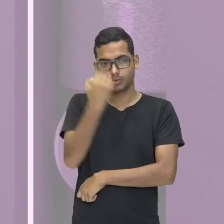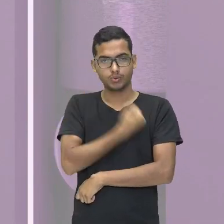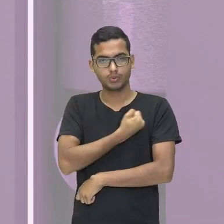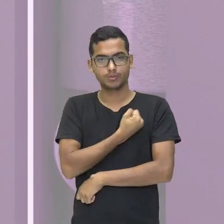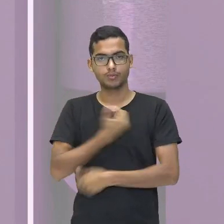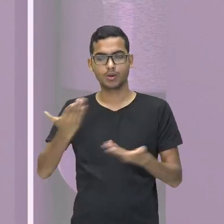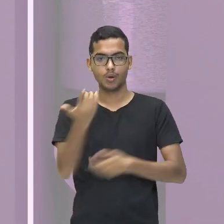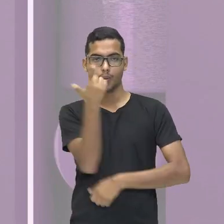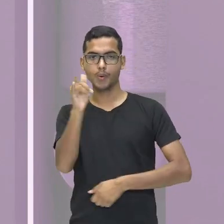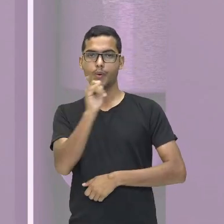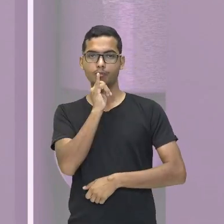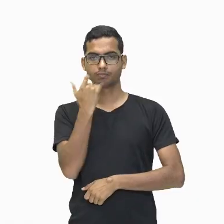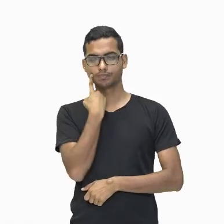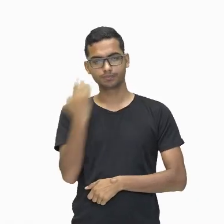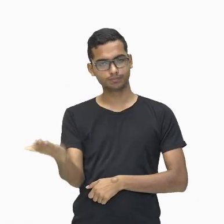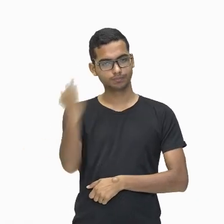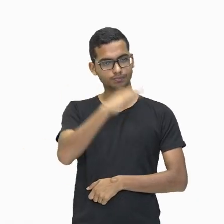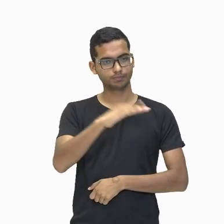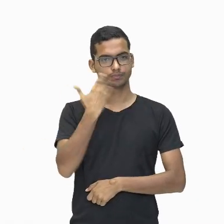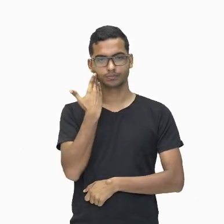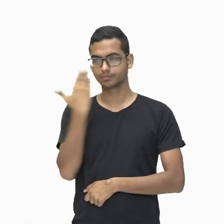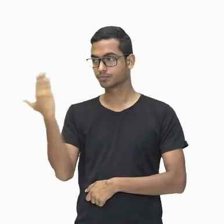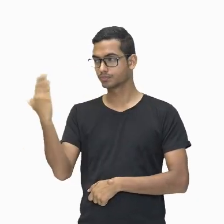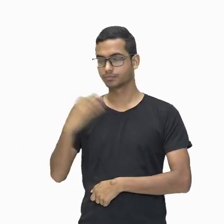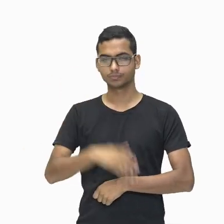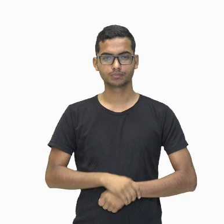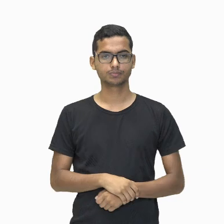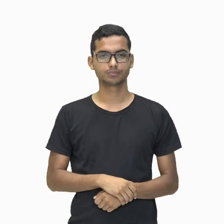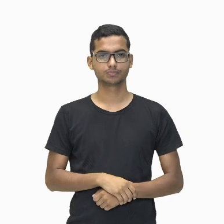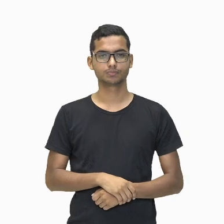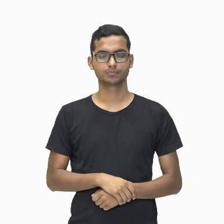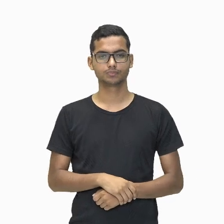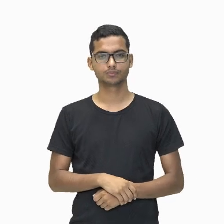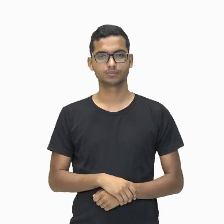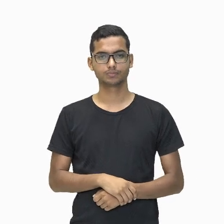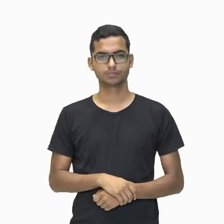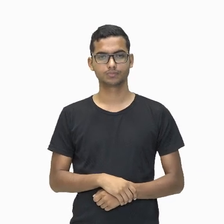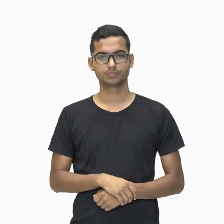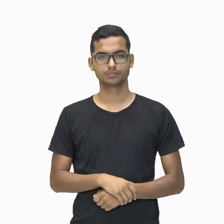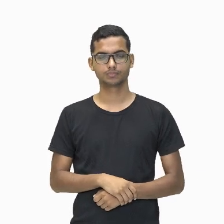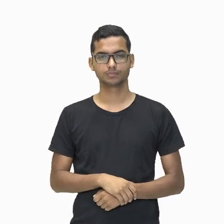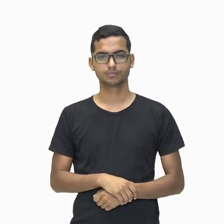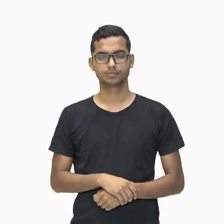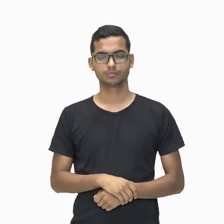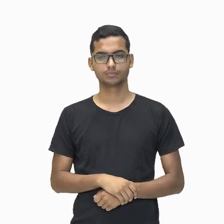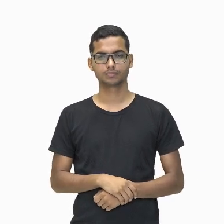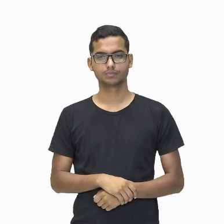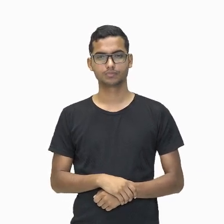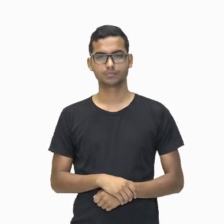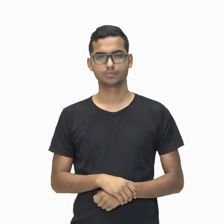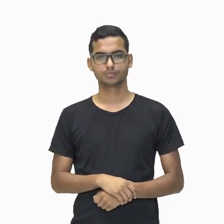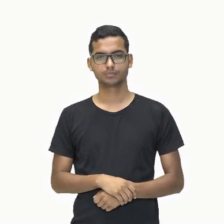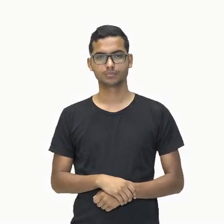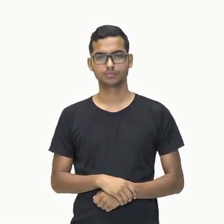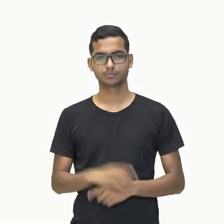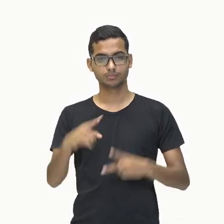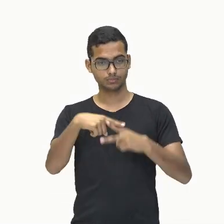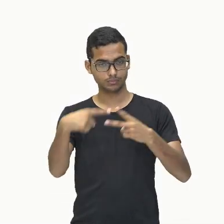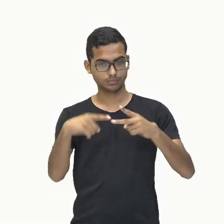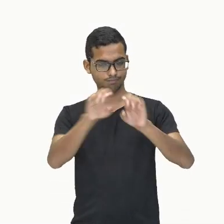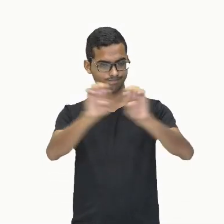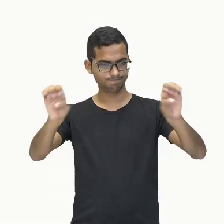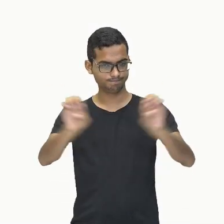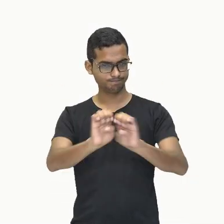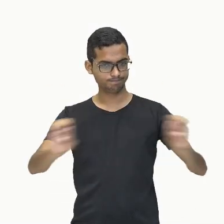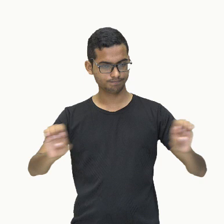ver mais um exemplo? Acompanhe comigo aí na nossa tela, tá bom? Eu tenho aí agora duas equações da reta, né?